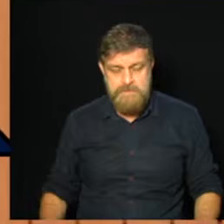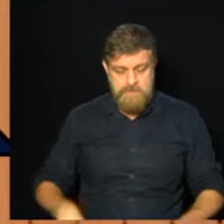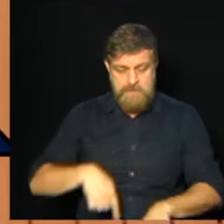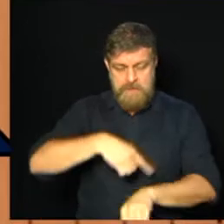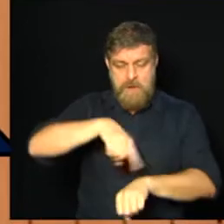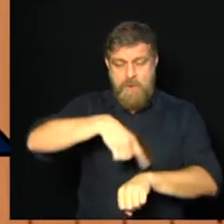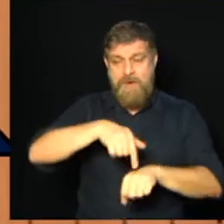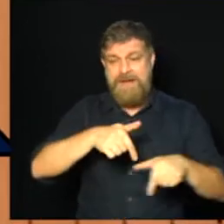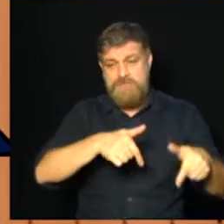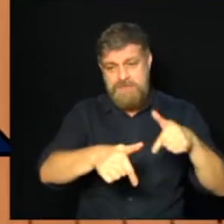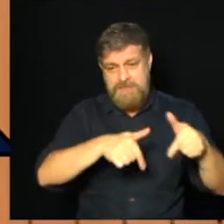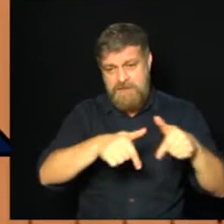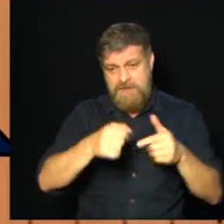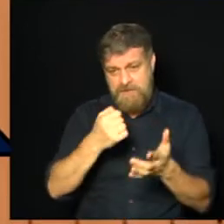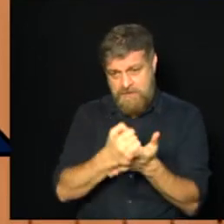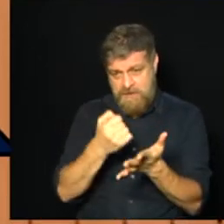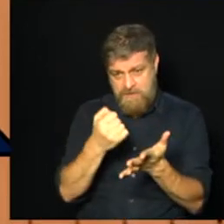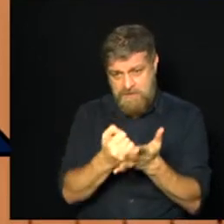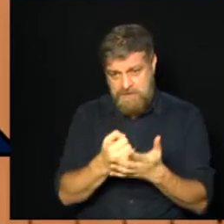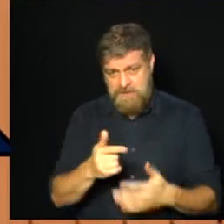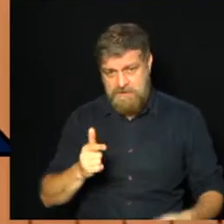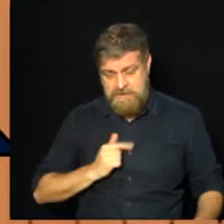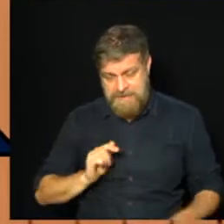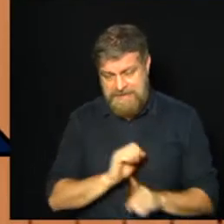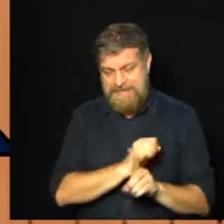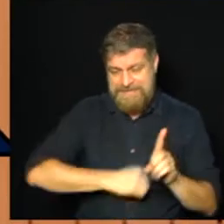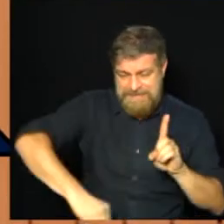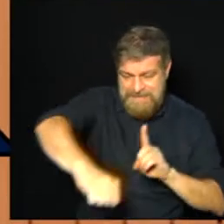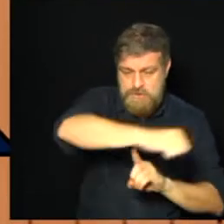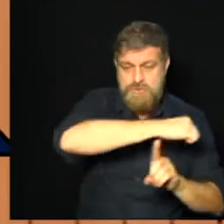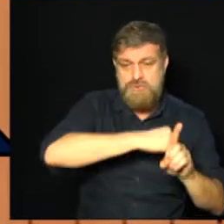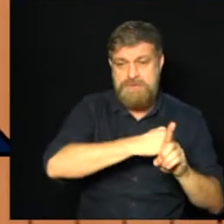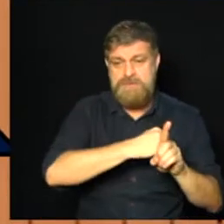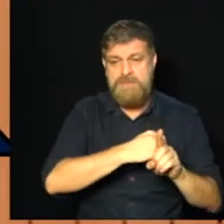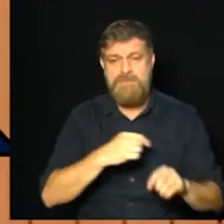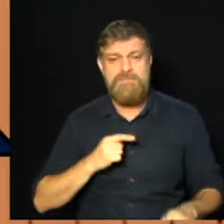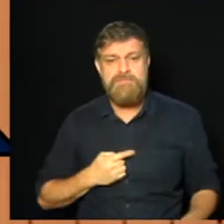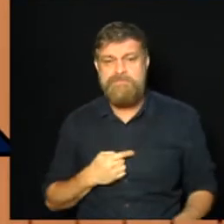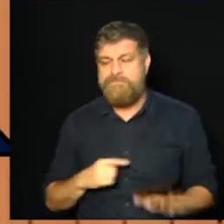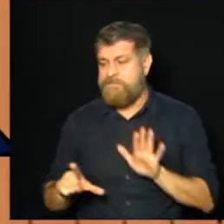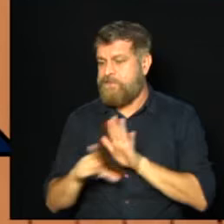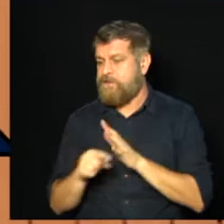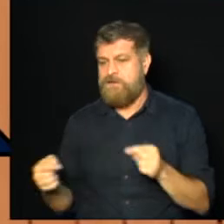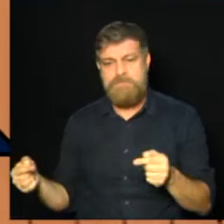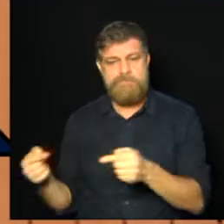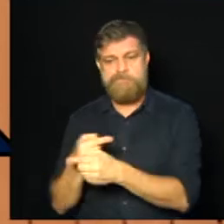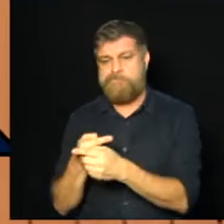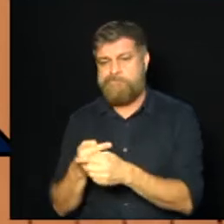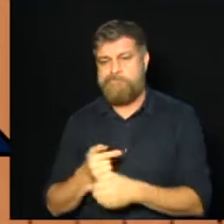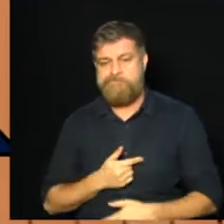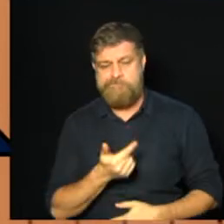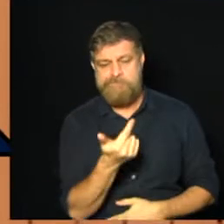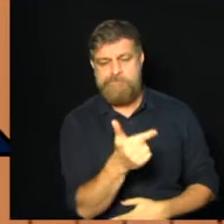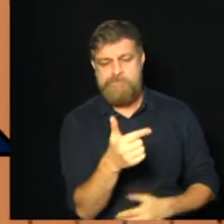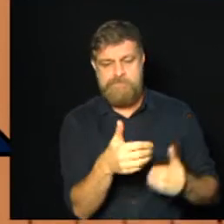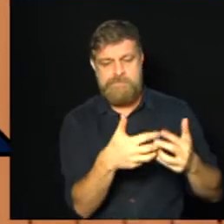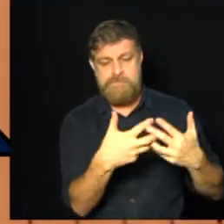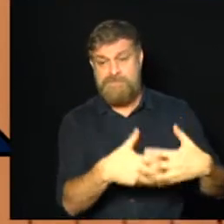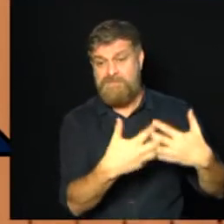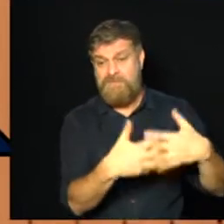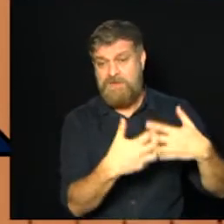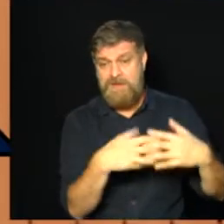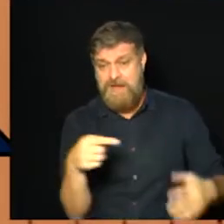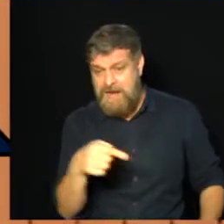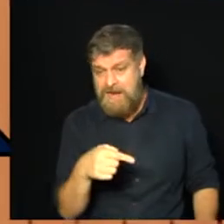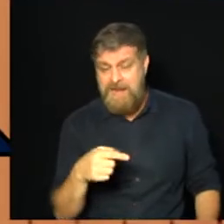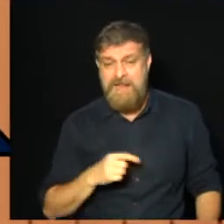dimensionada para a contratação de assistente social é ilegal e não atende às necessidades dos serviços, que funcionam 24 horas